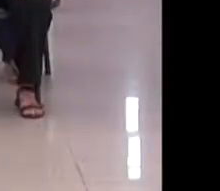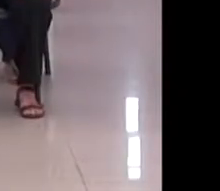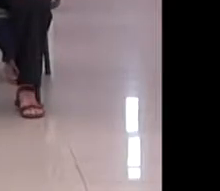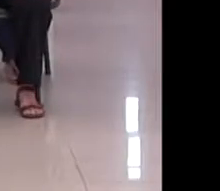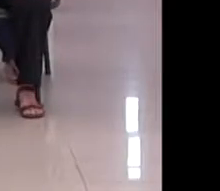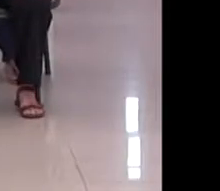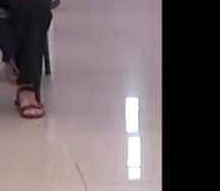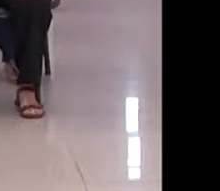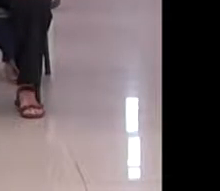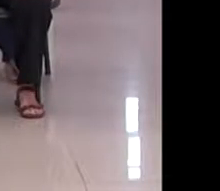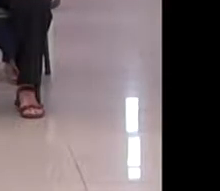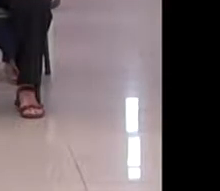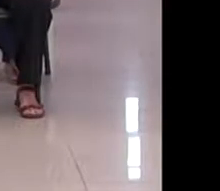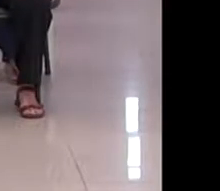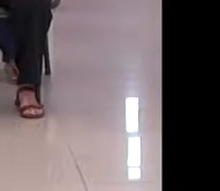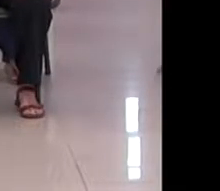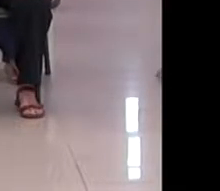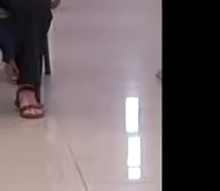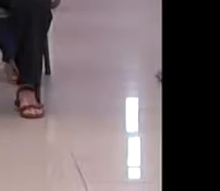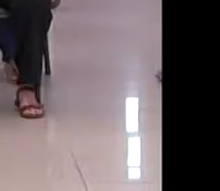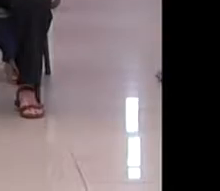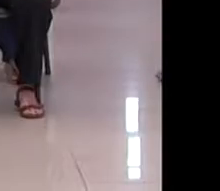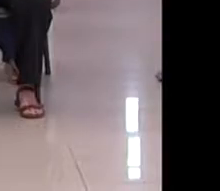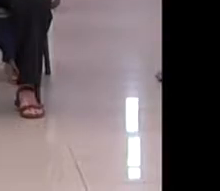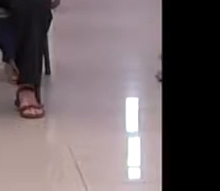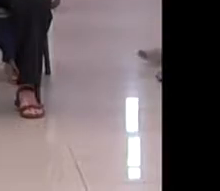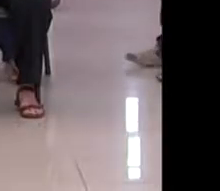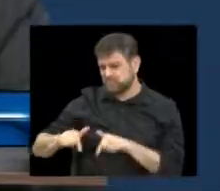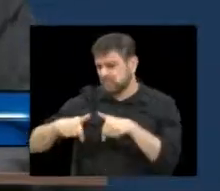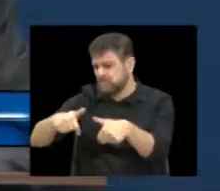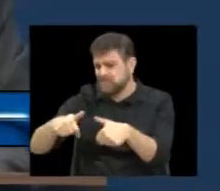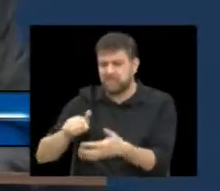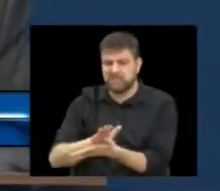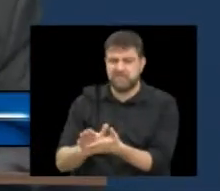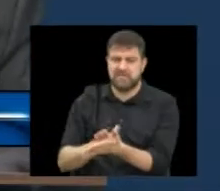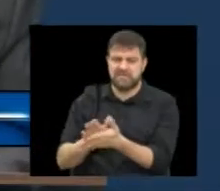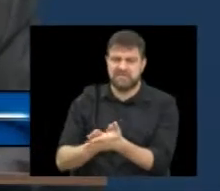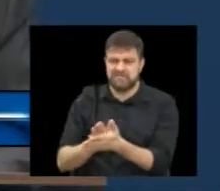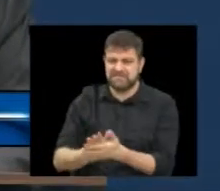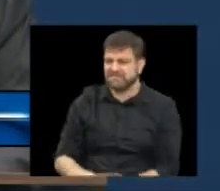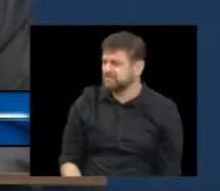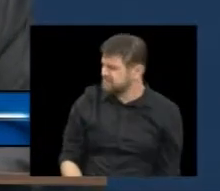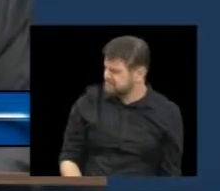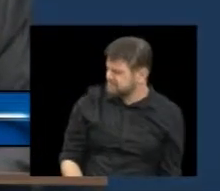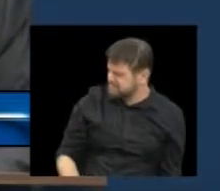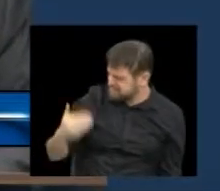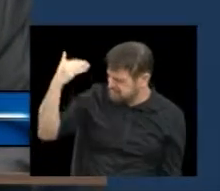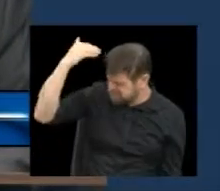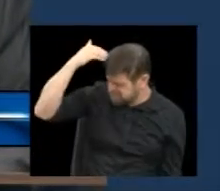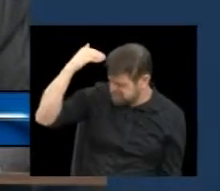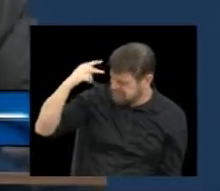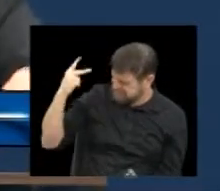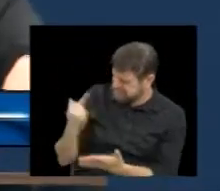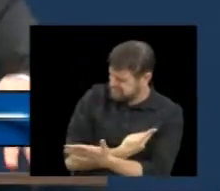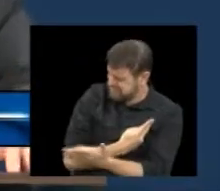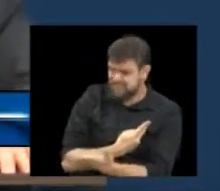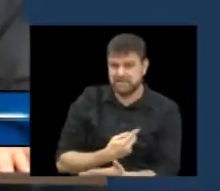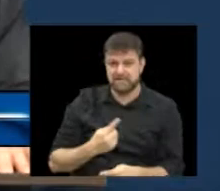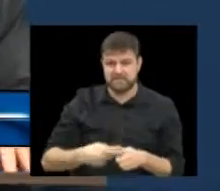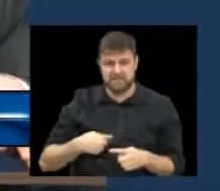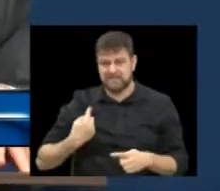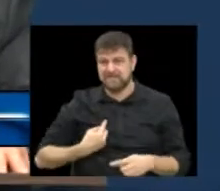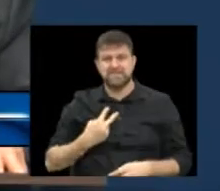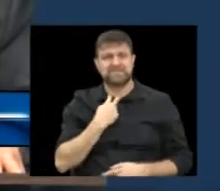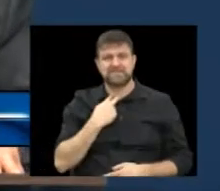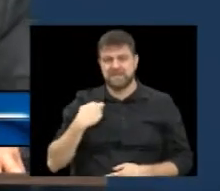o que precisa acontecer, segundo a lei, até o dia 30 de setembro. A gente vai fazer esse debate aqui na Lei Orçamentária Anual, porque não é